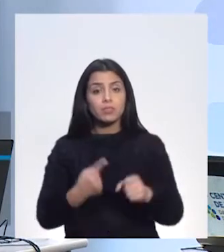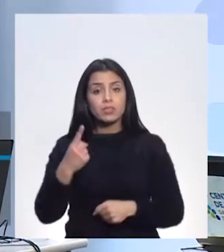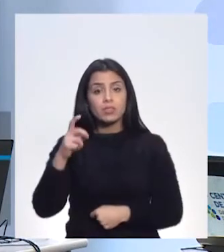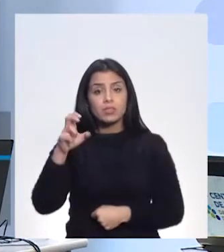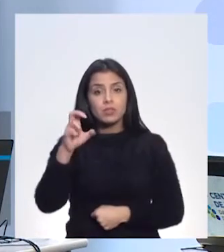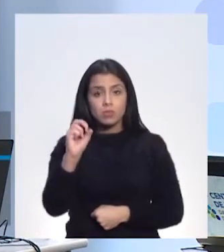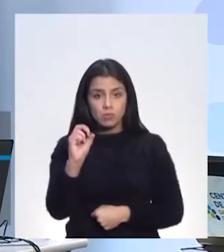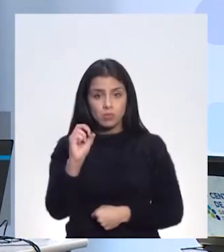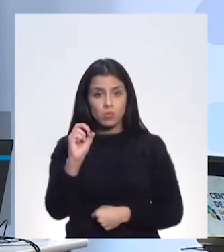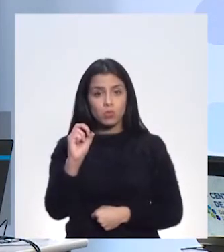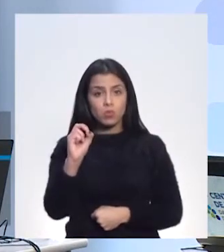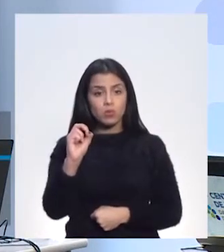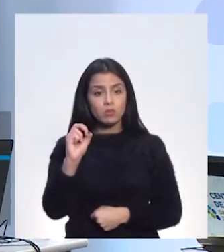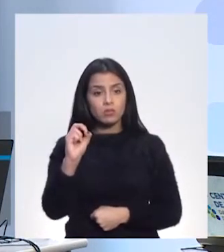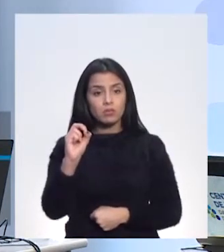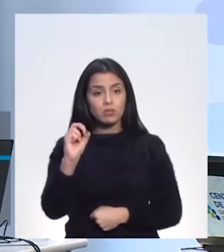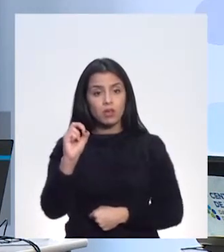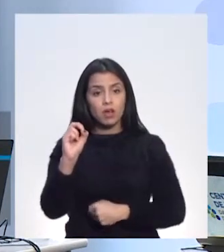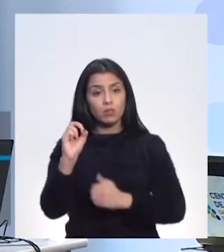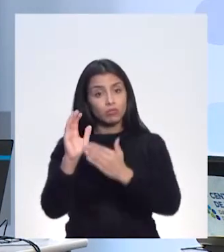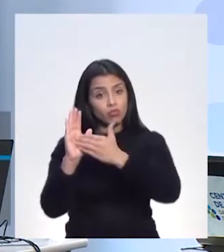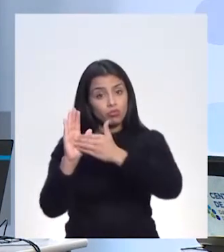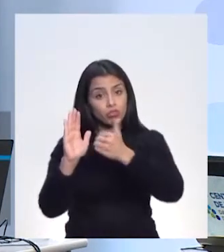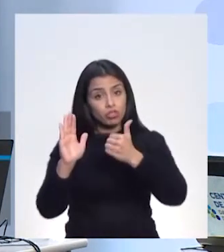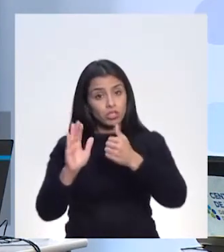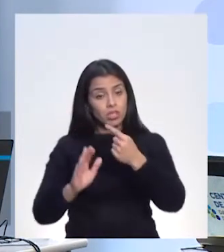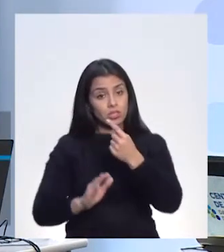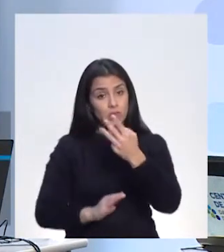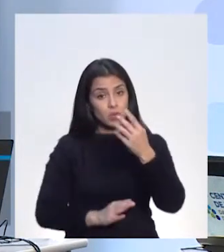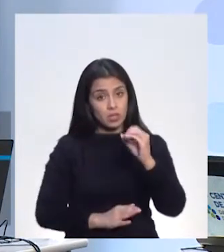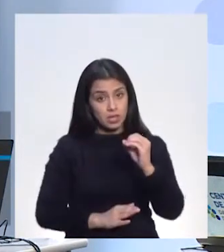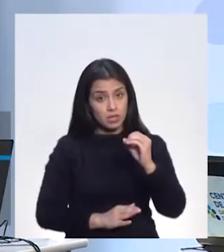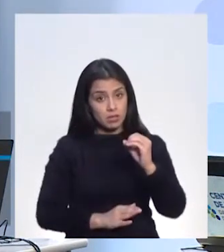150. Se eu tirar 130, não vai no 20?